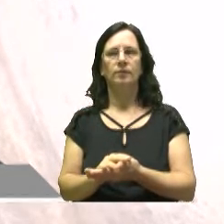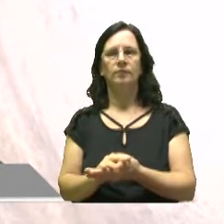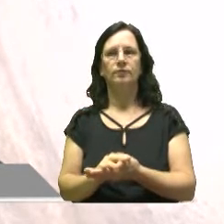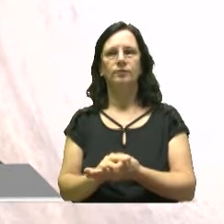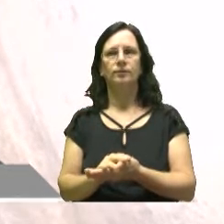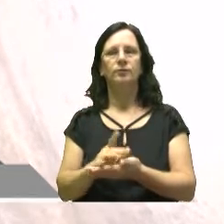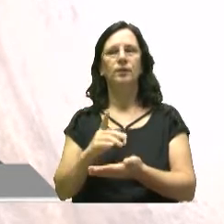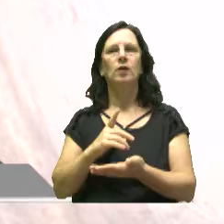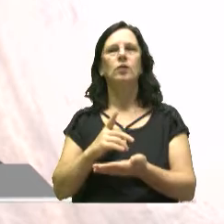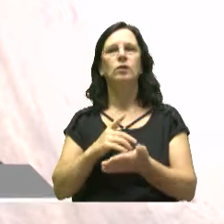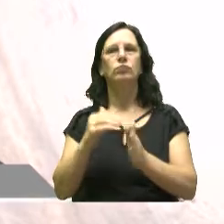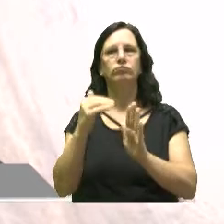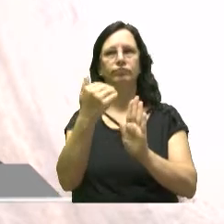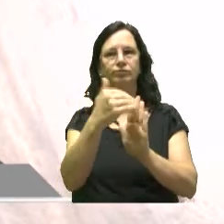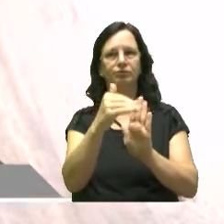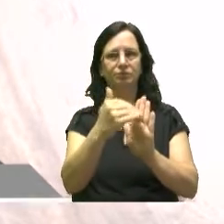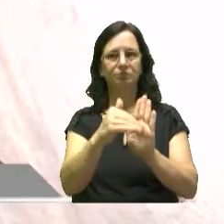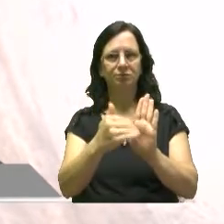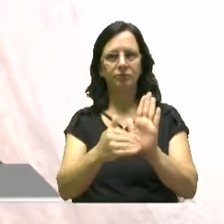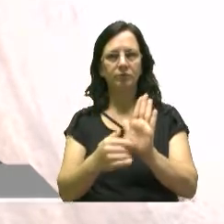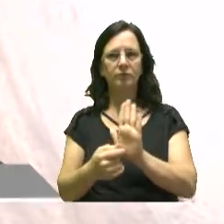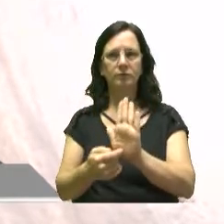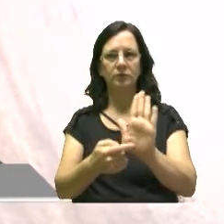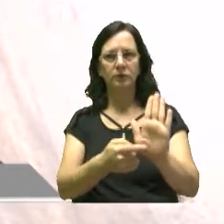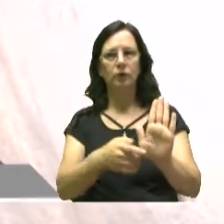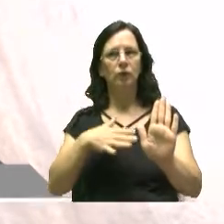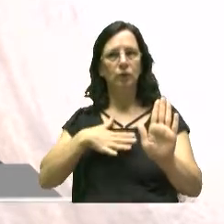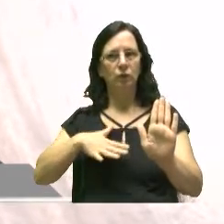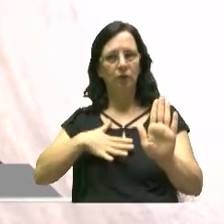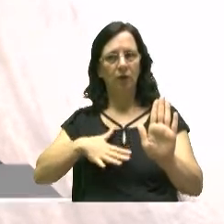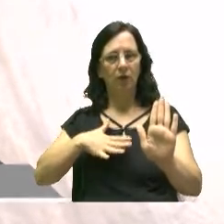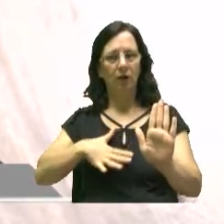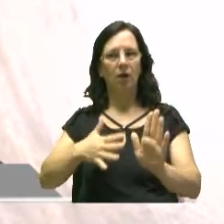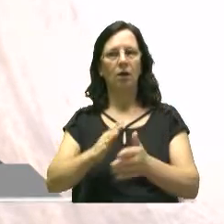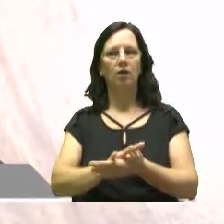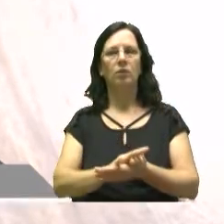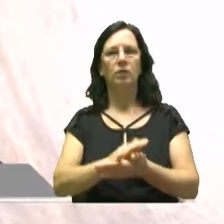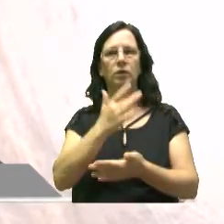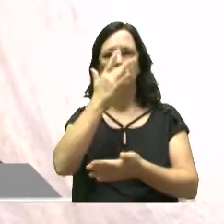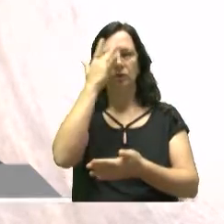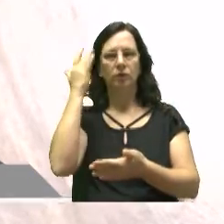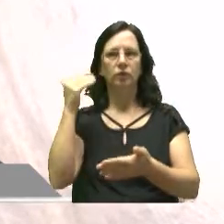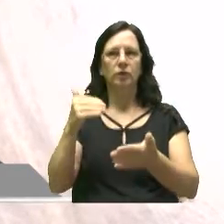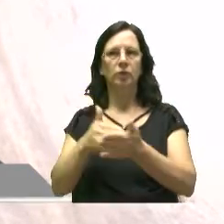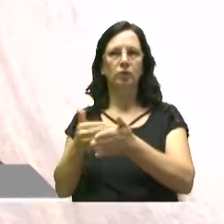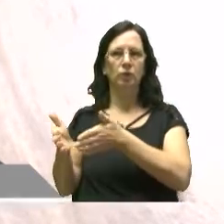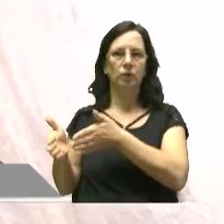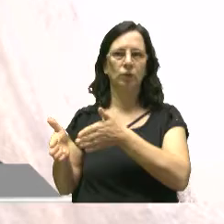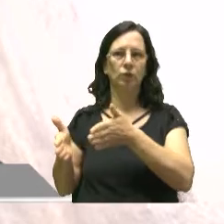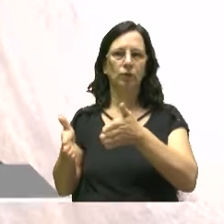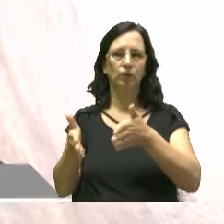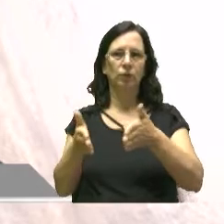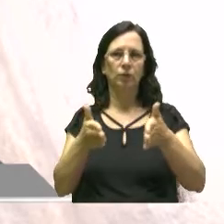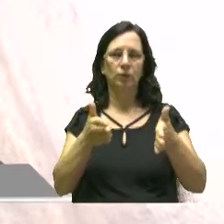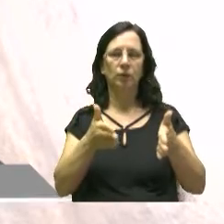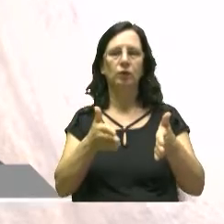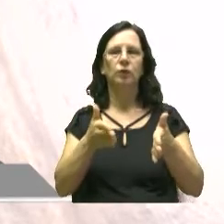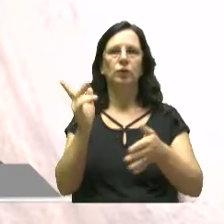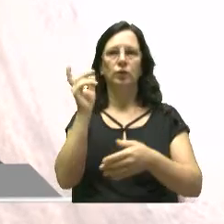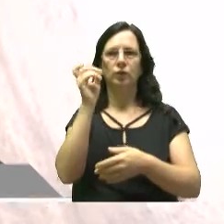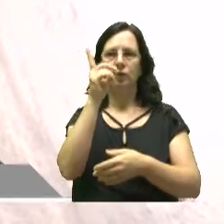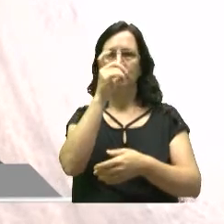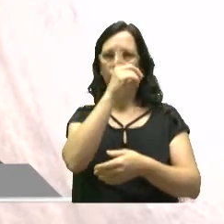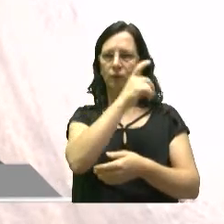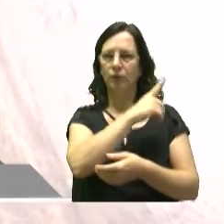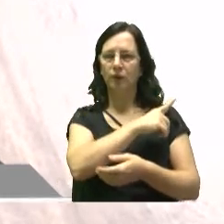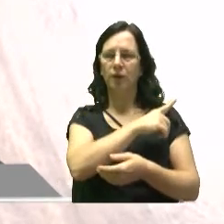que assim essa prestação foi feita com máxima tranquilidade né Nós enfrentamos aí um período muito